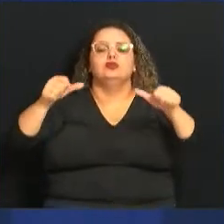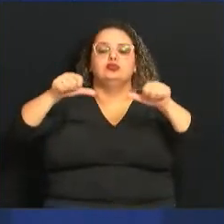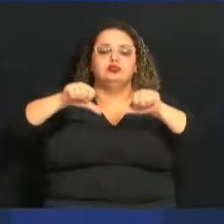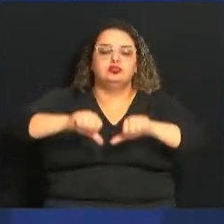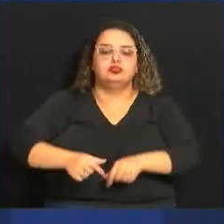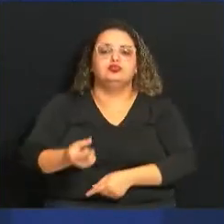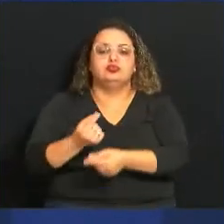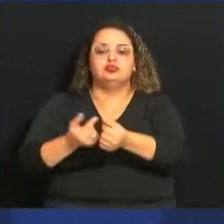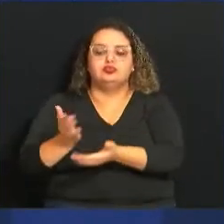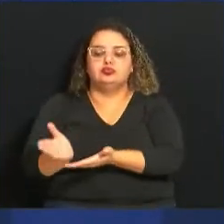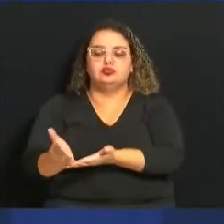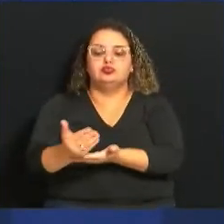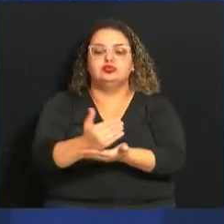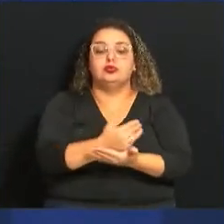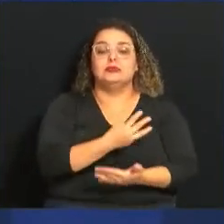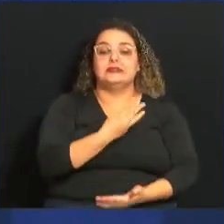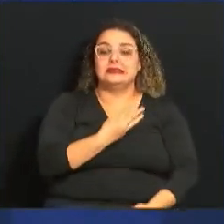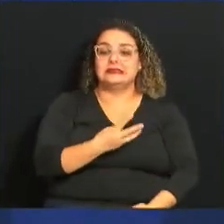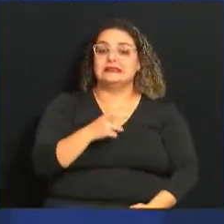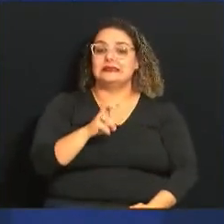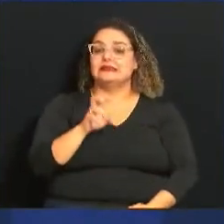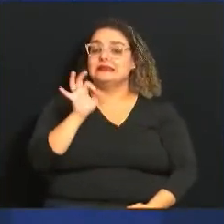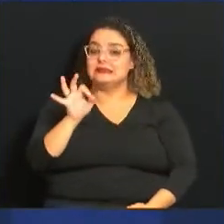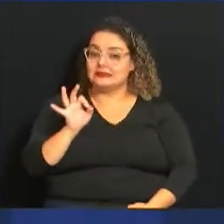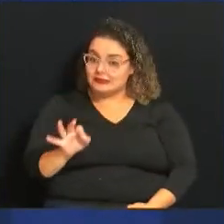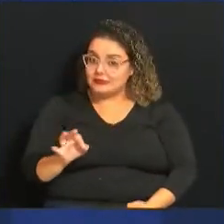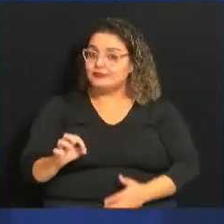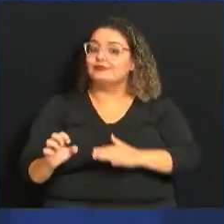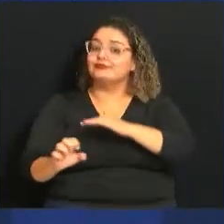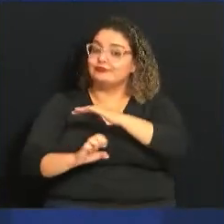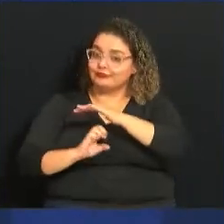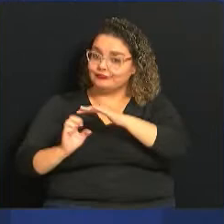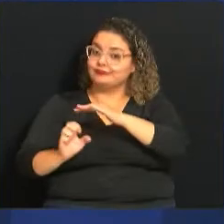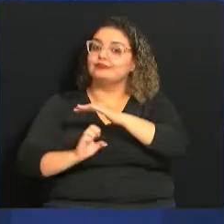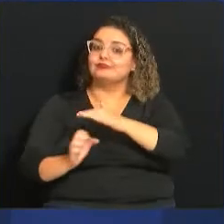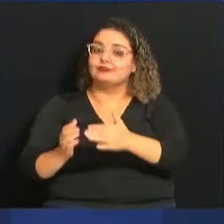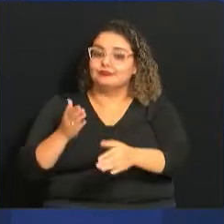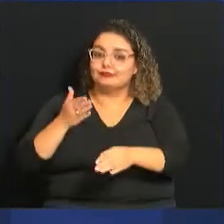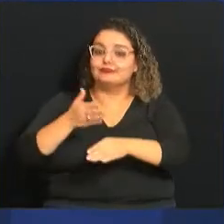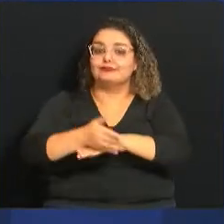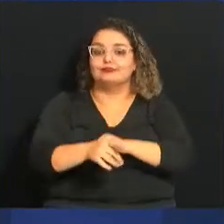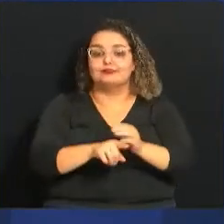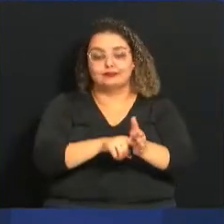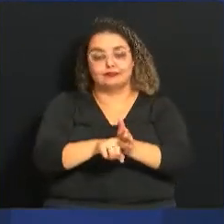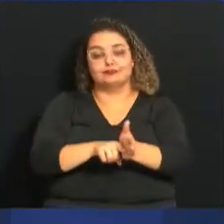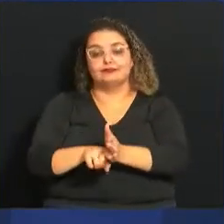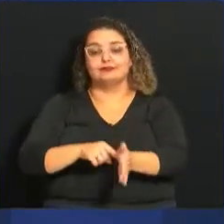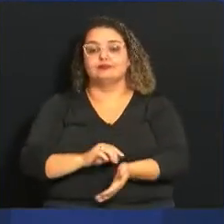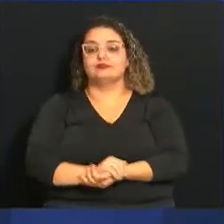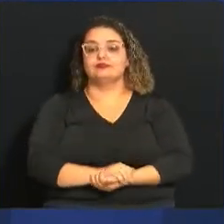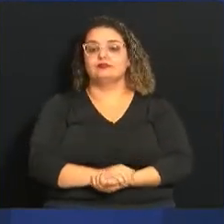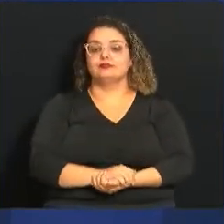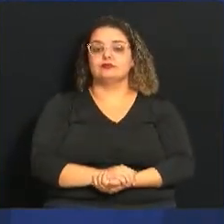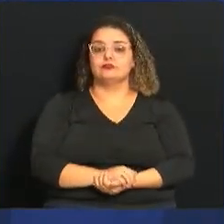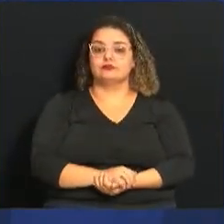para 35% das empresas que participaram da pesquisa.